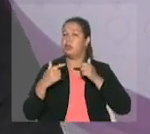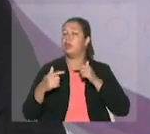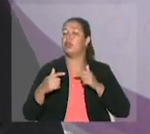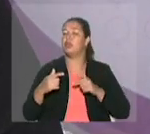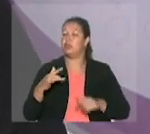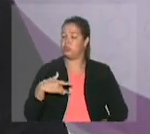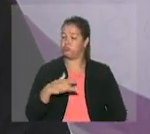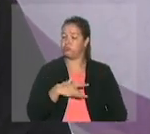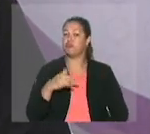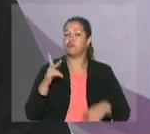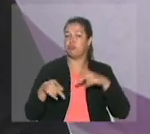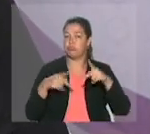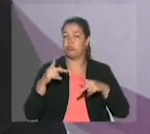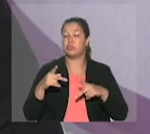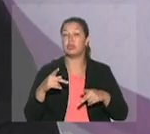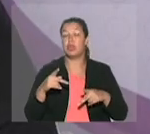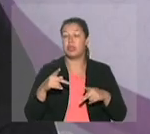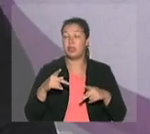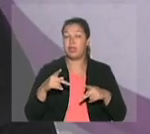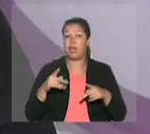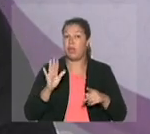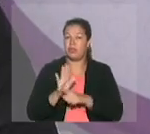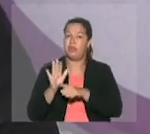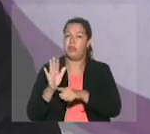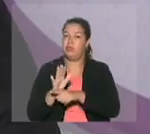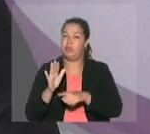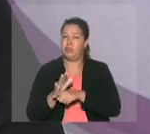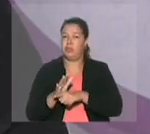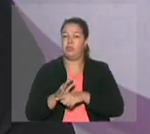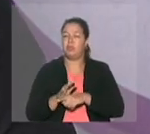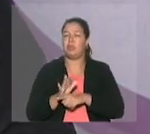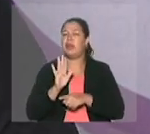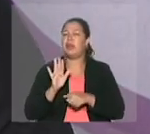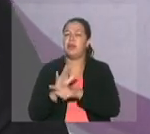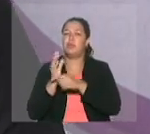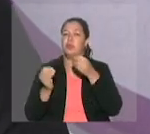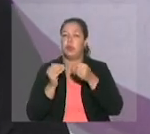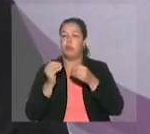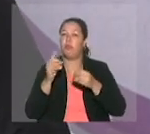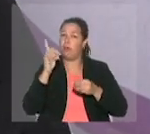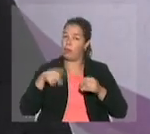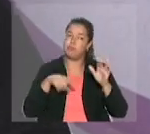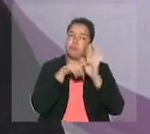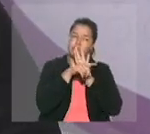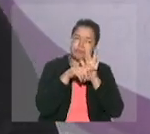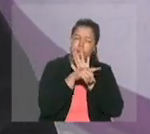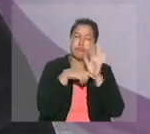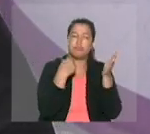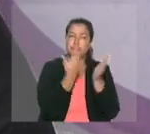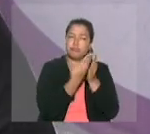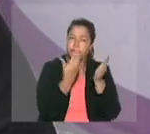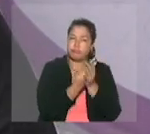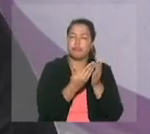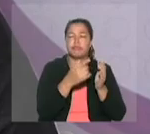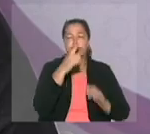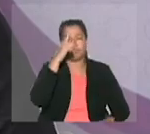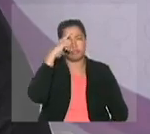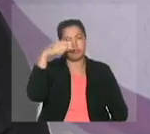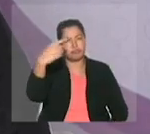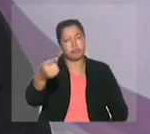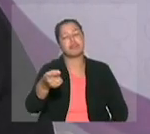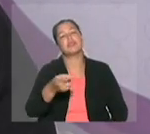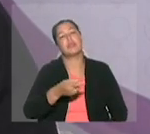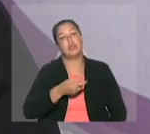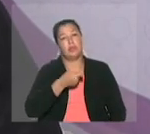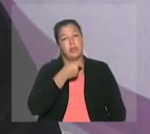Técnico Nacional de Saúde da População Negra, é que isso ocorre através de pesquisas, entrevistas informais.